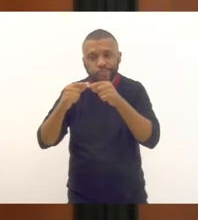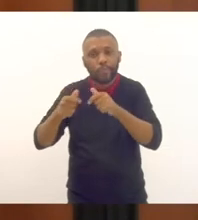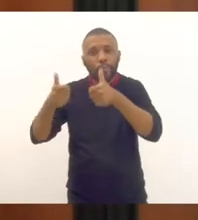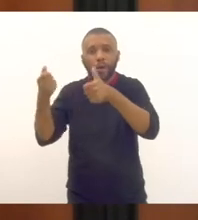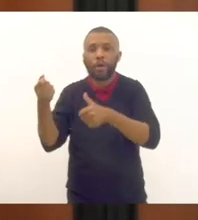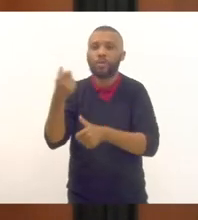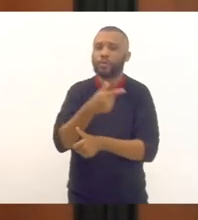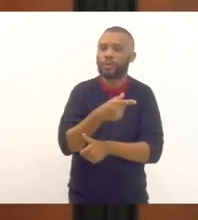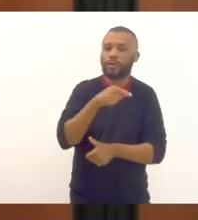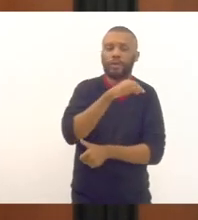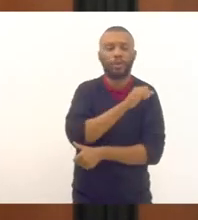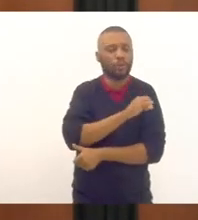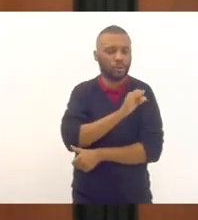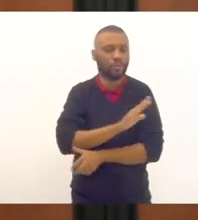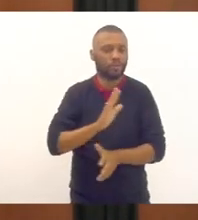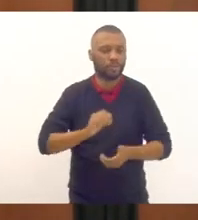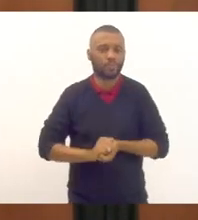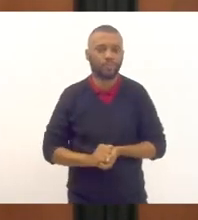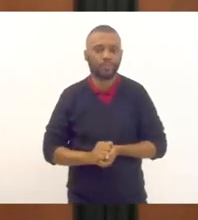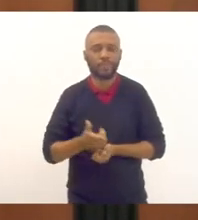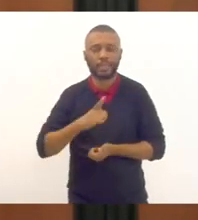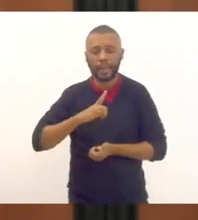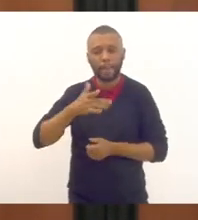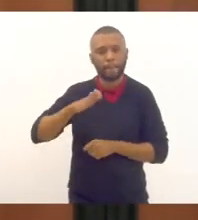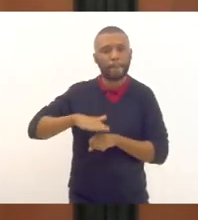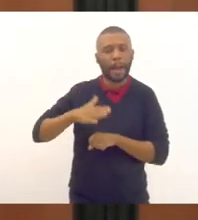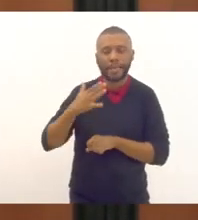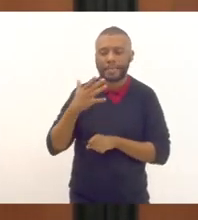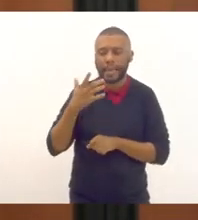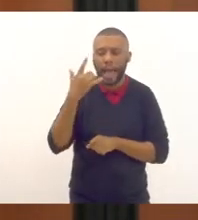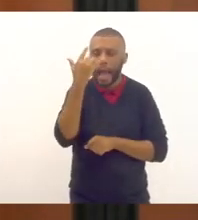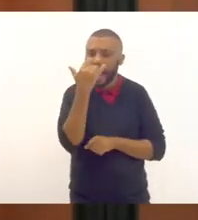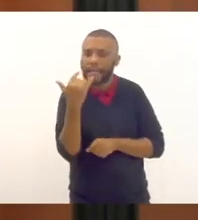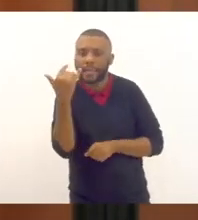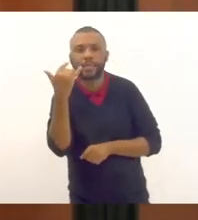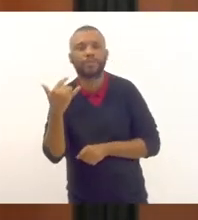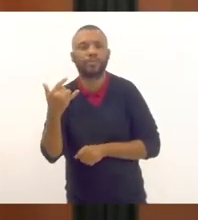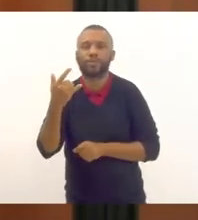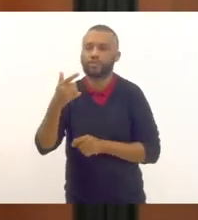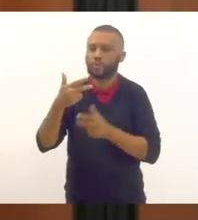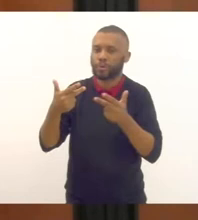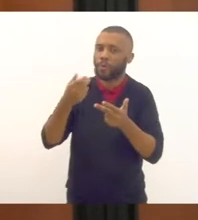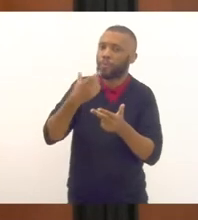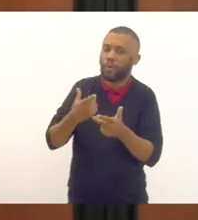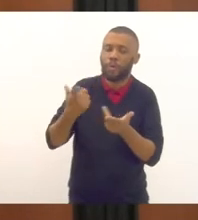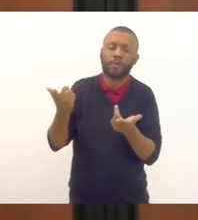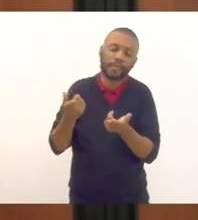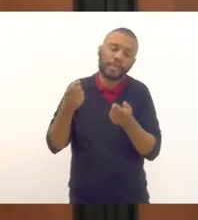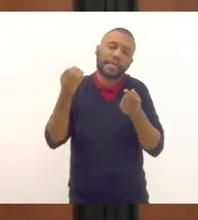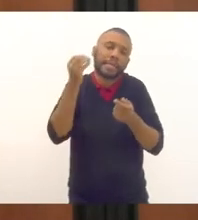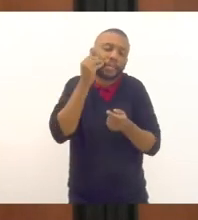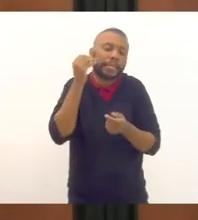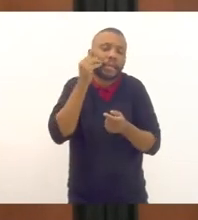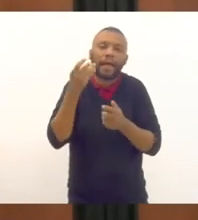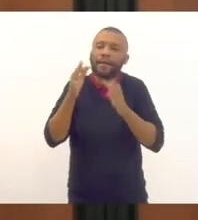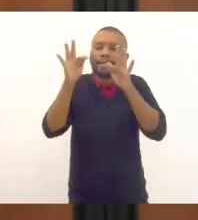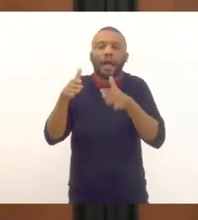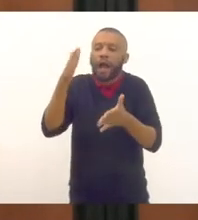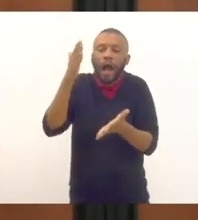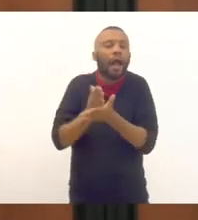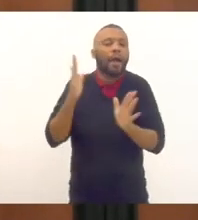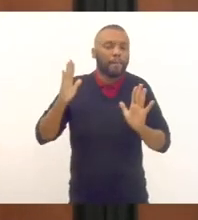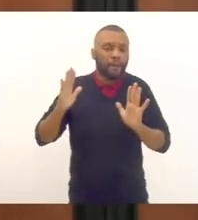nossa. Entendeu? Ele tem mais atrativo. Então, isso a gente tem que tentar acabar. Vamos lá.